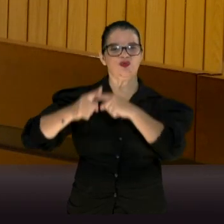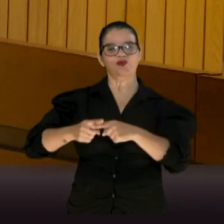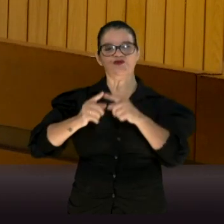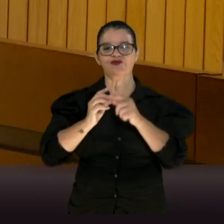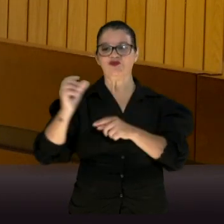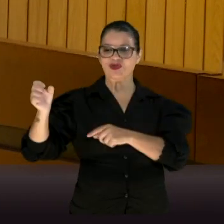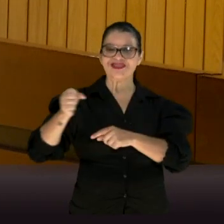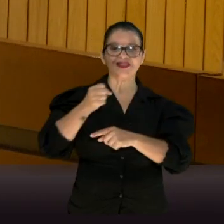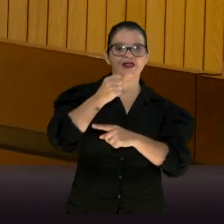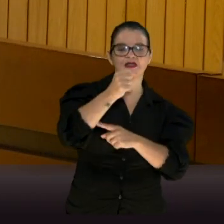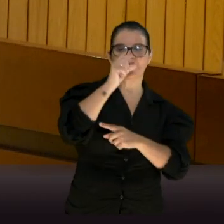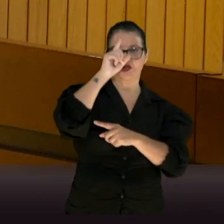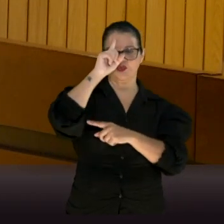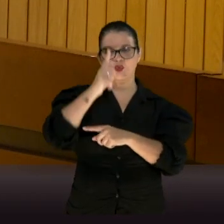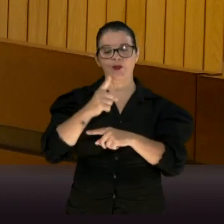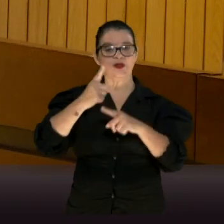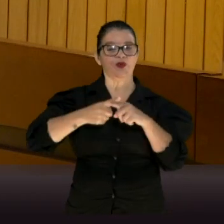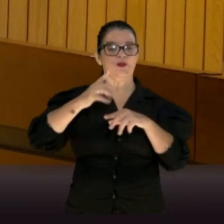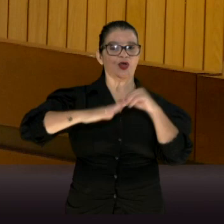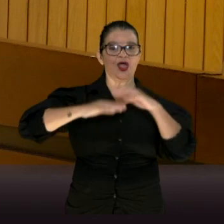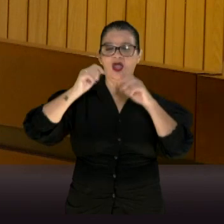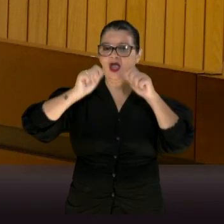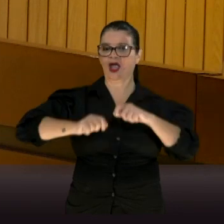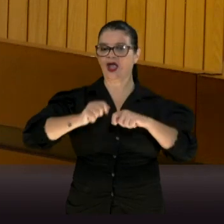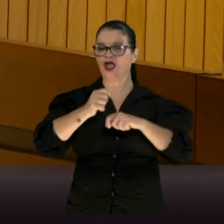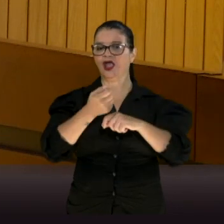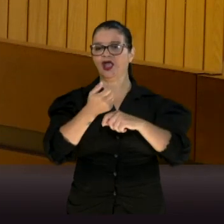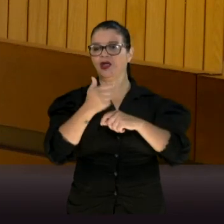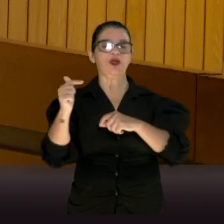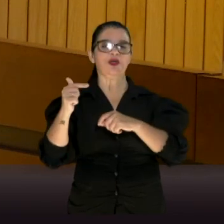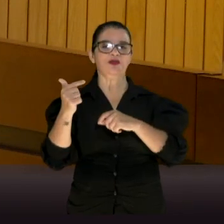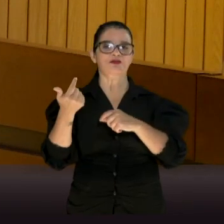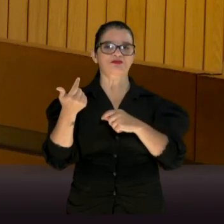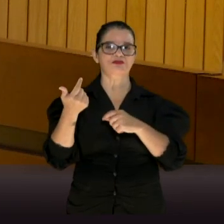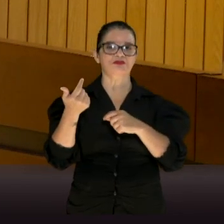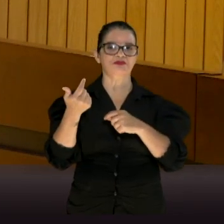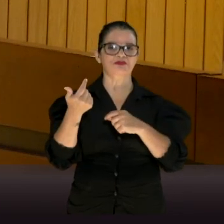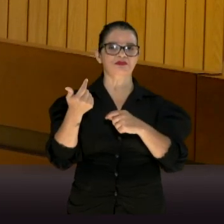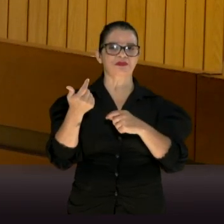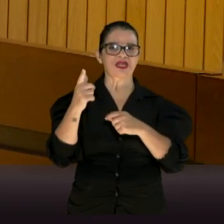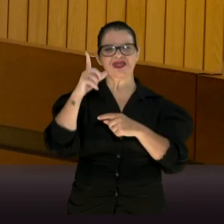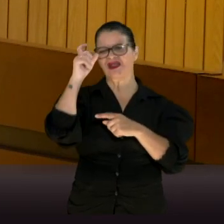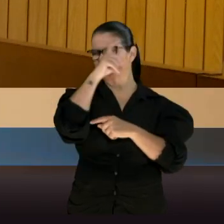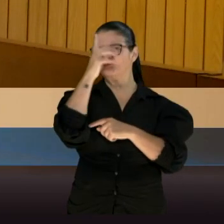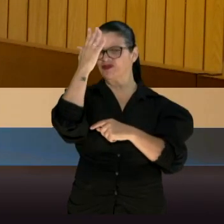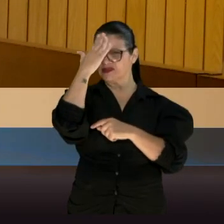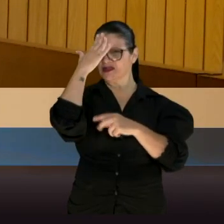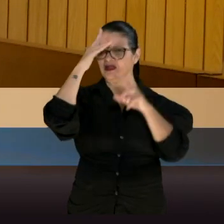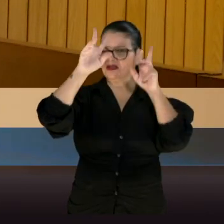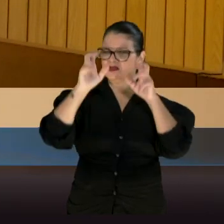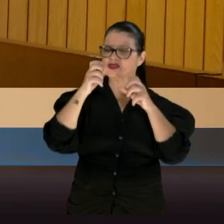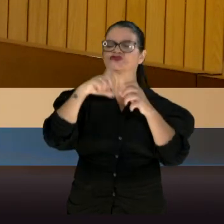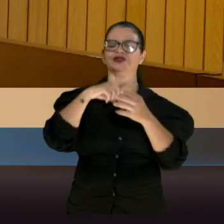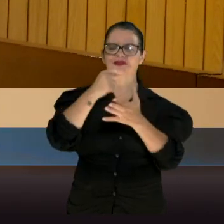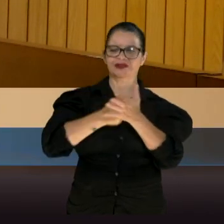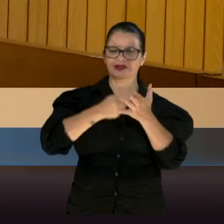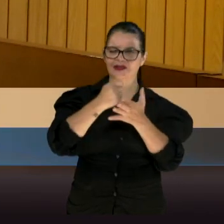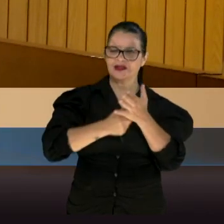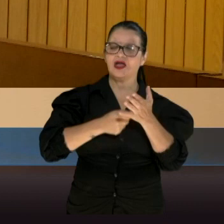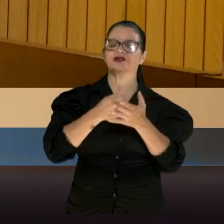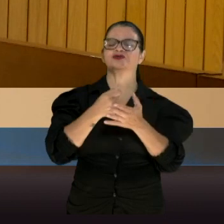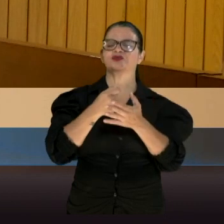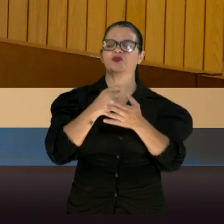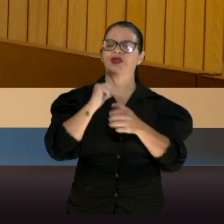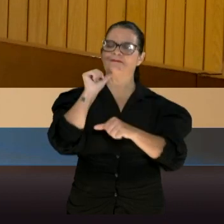comando, porque fui incompetente, e é difícil de entender isso. E a gente tem tentado e insistido em mudar e virar esse